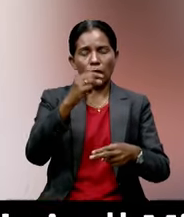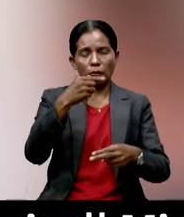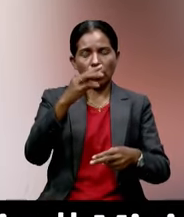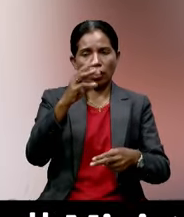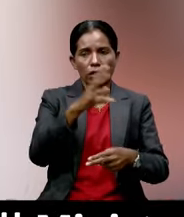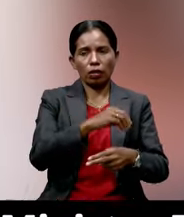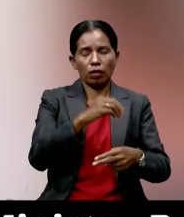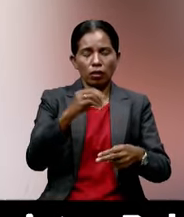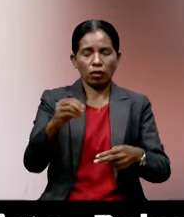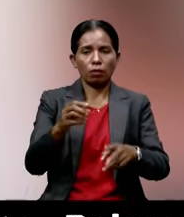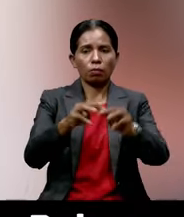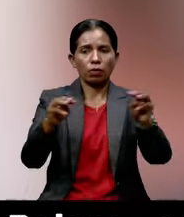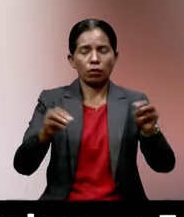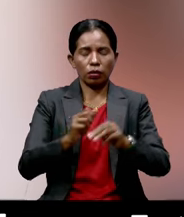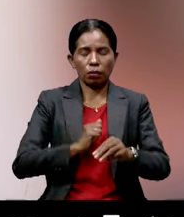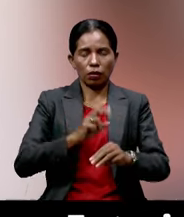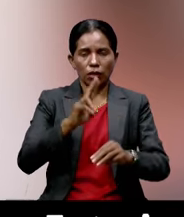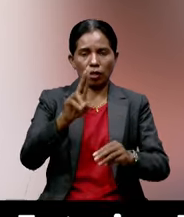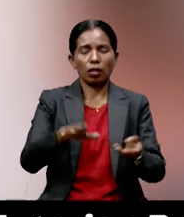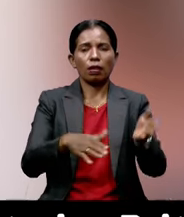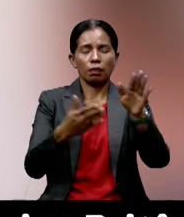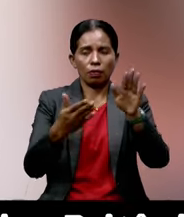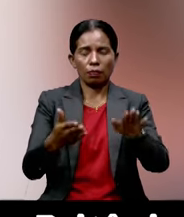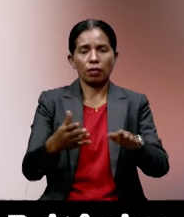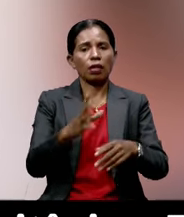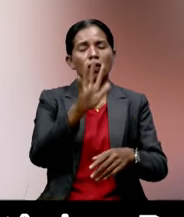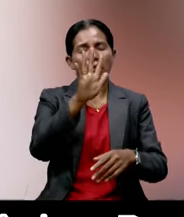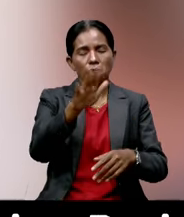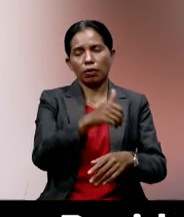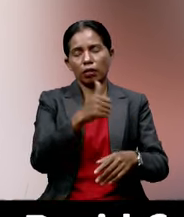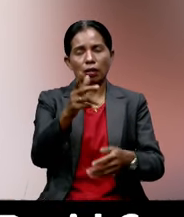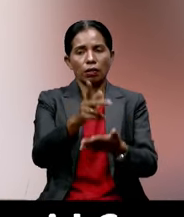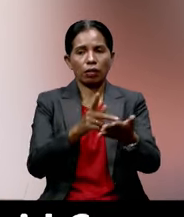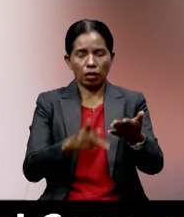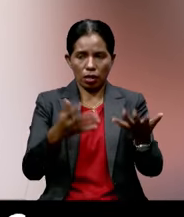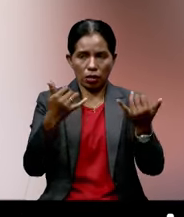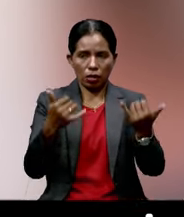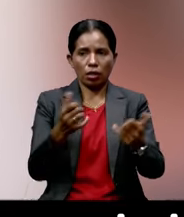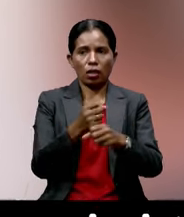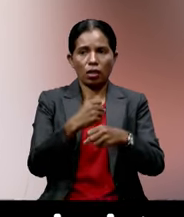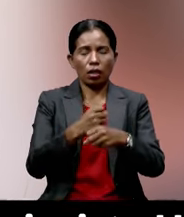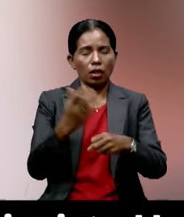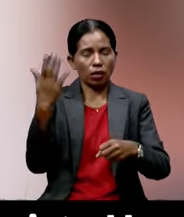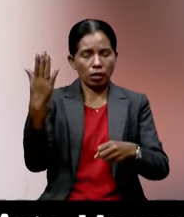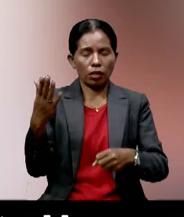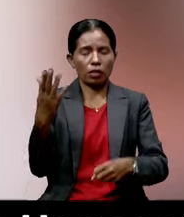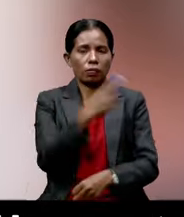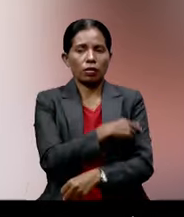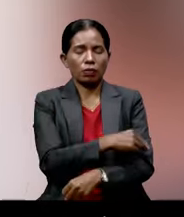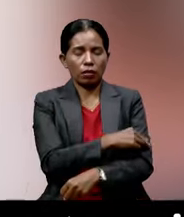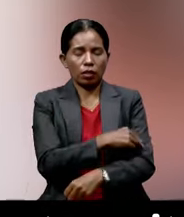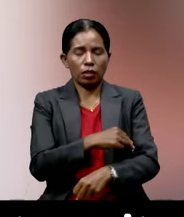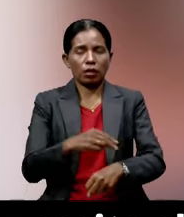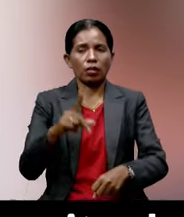Russi Tula Takeu, município Eileu, lá convida, nem Lima Selo Canectoran, no Radau Ne, halo rela tratamento saúde e